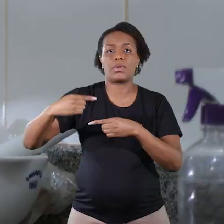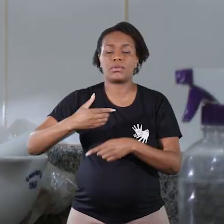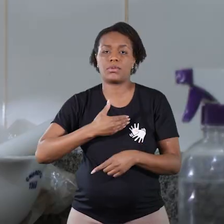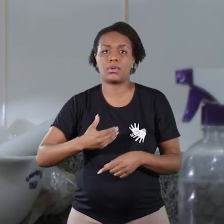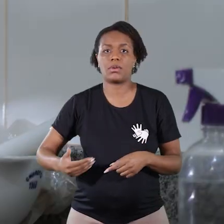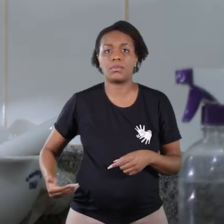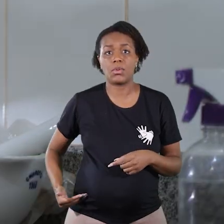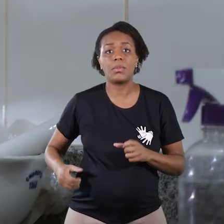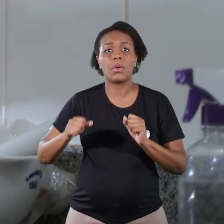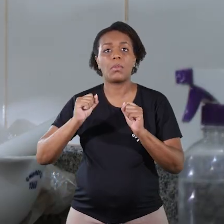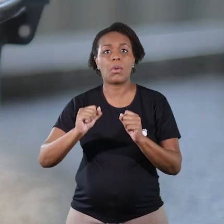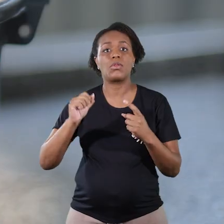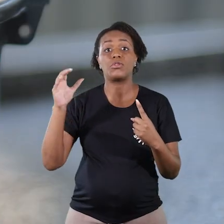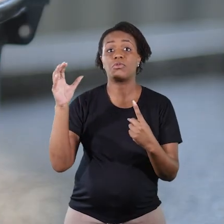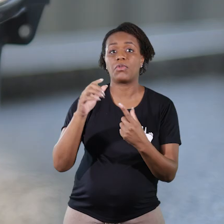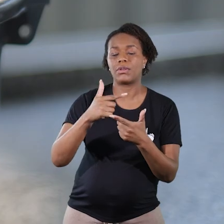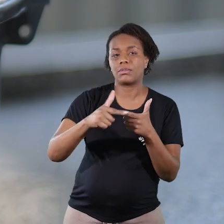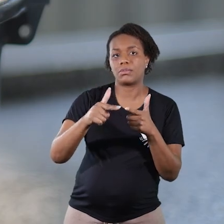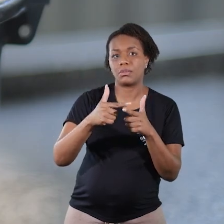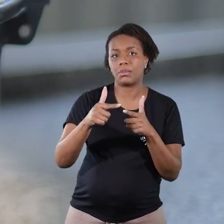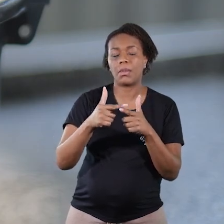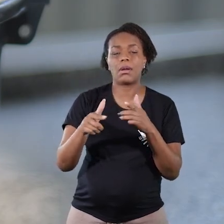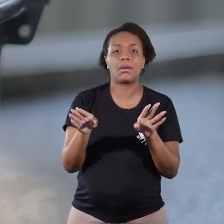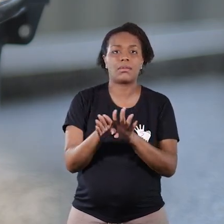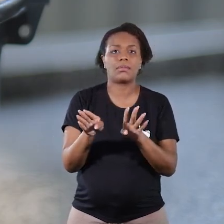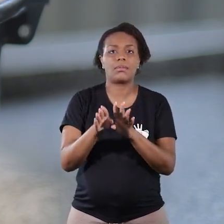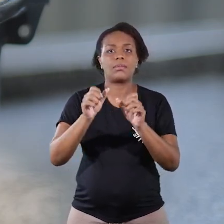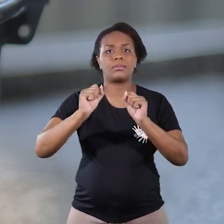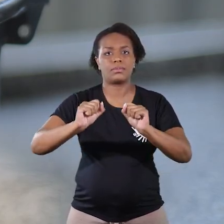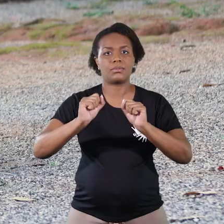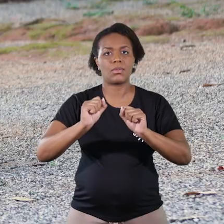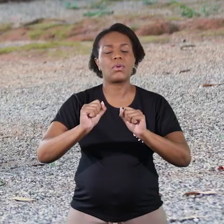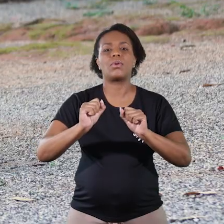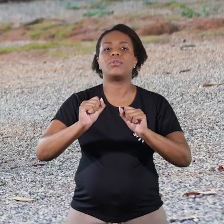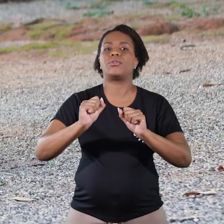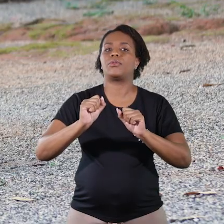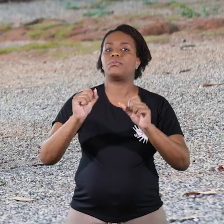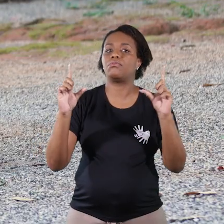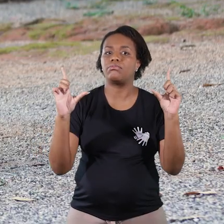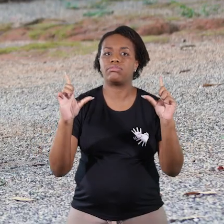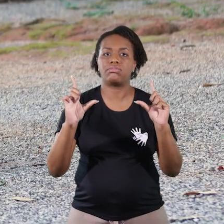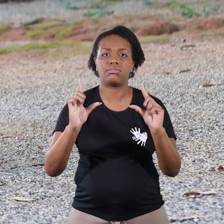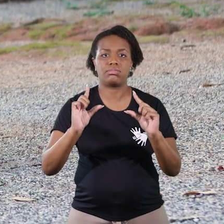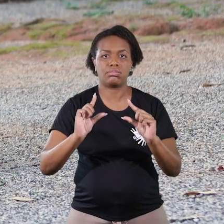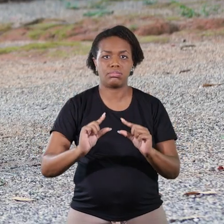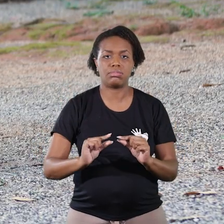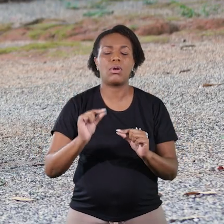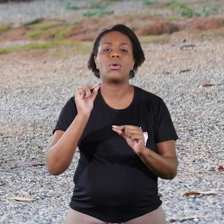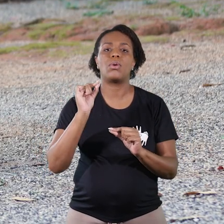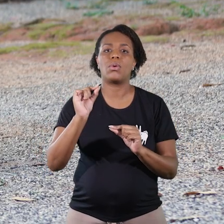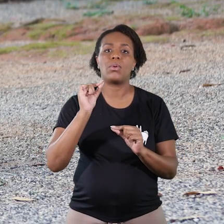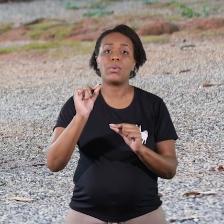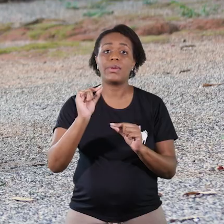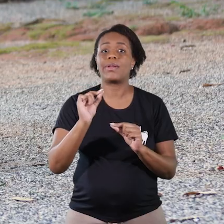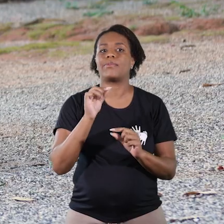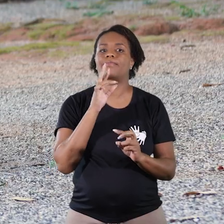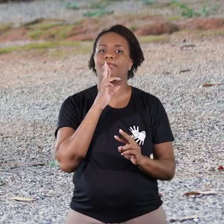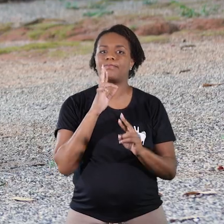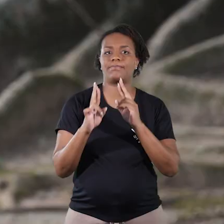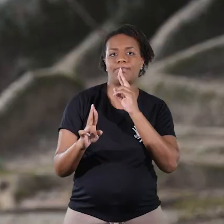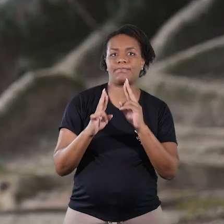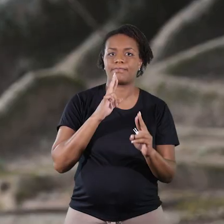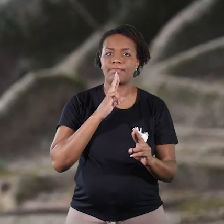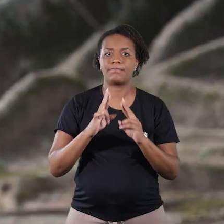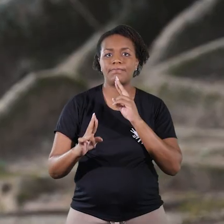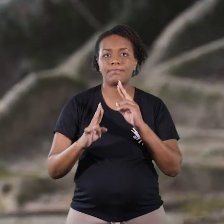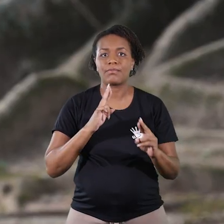políticas públicas que ataquem o problema e que possam diminuir, mitigar, minorar essas consequências